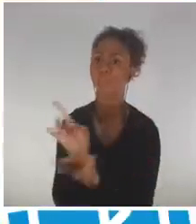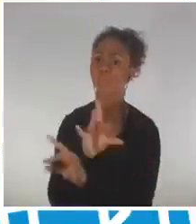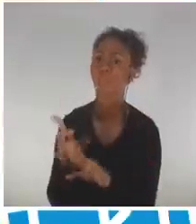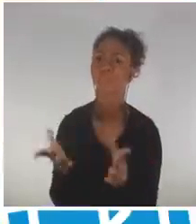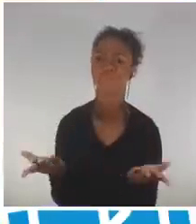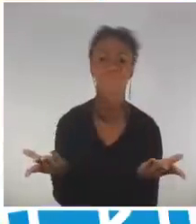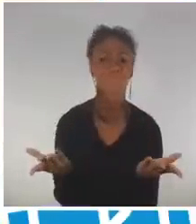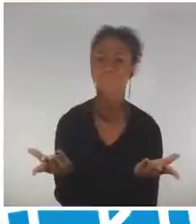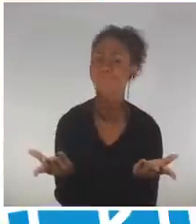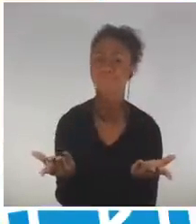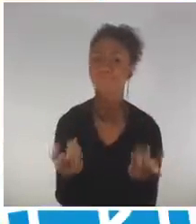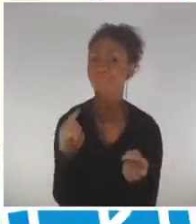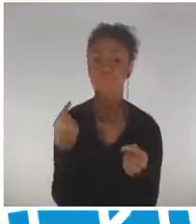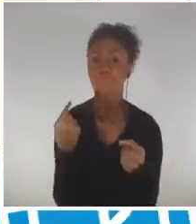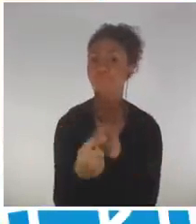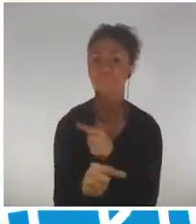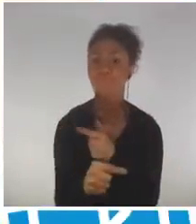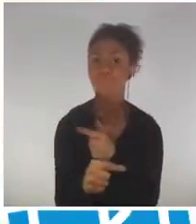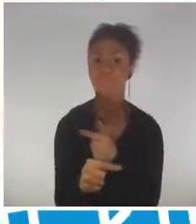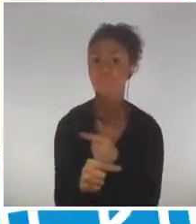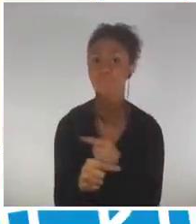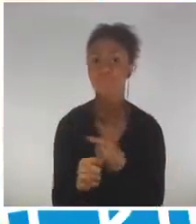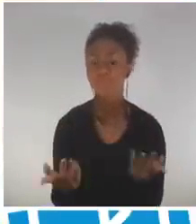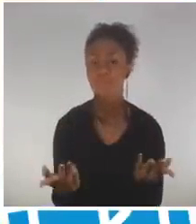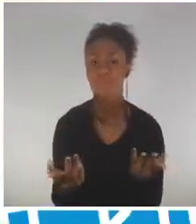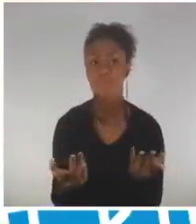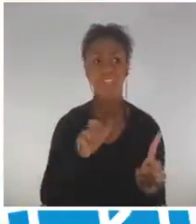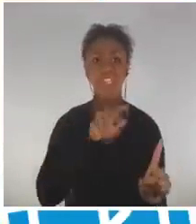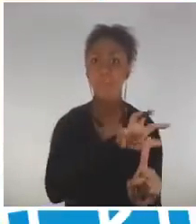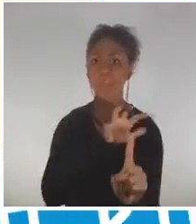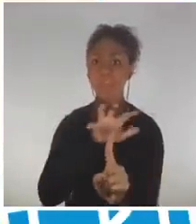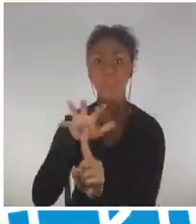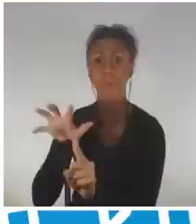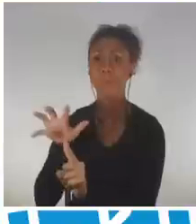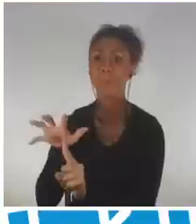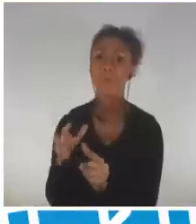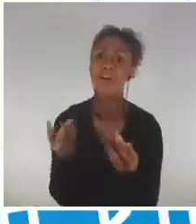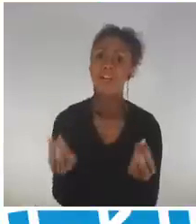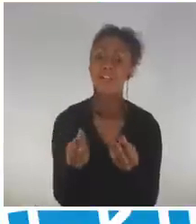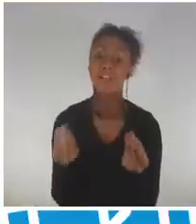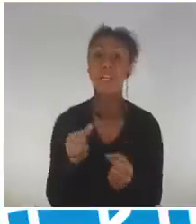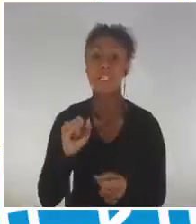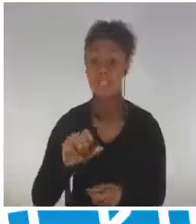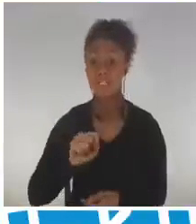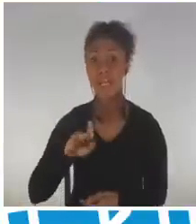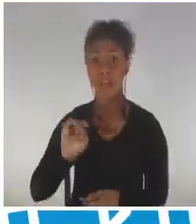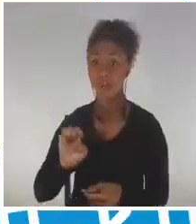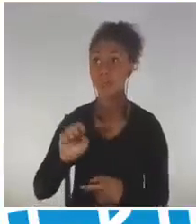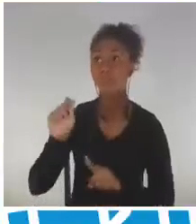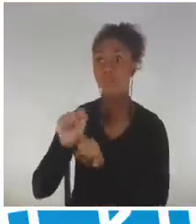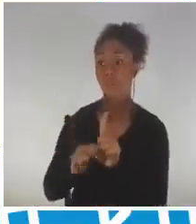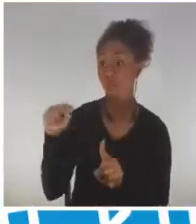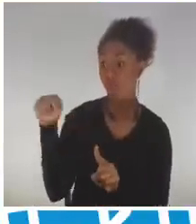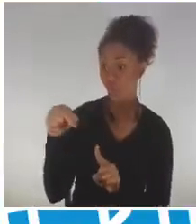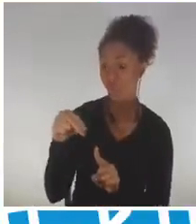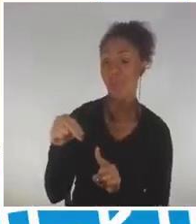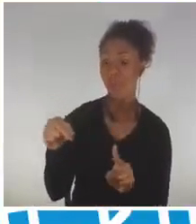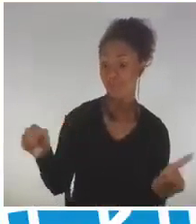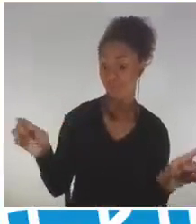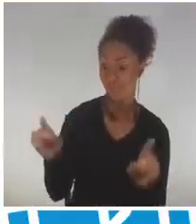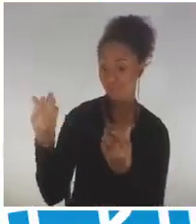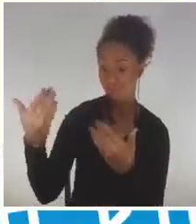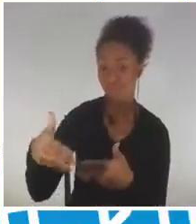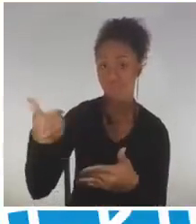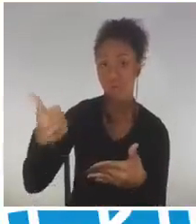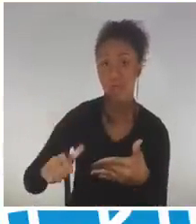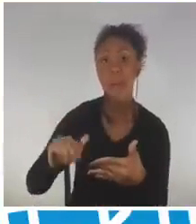não causa o impacto que a gente poderia. Então, veja, mesmo o SAEB aplicando em novembro, nós podemos pensar em dar resultado já